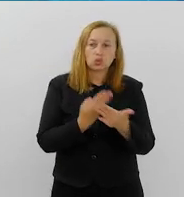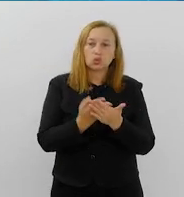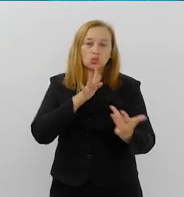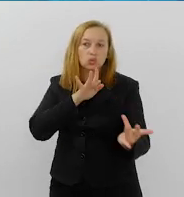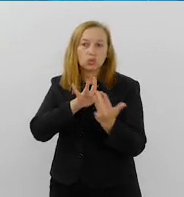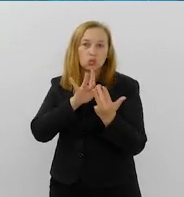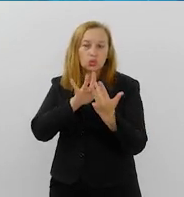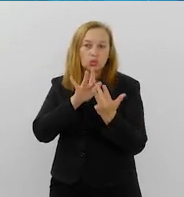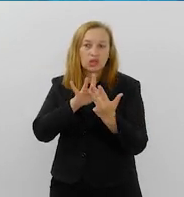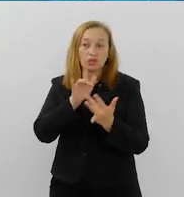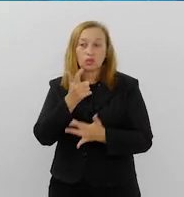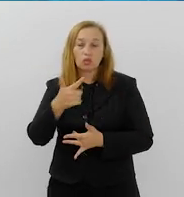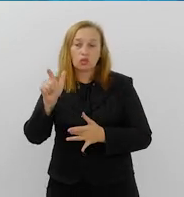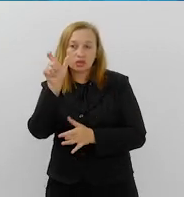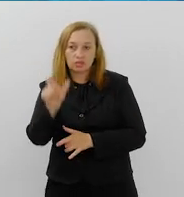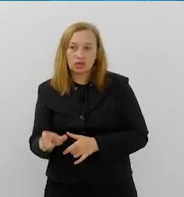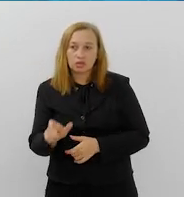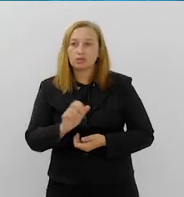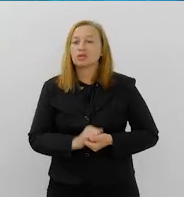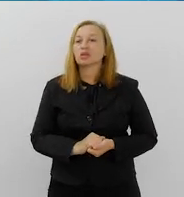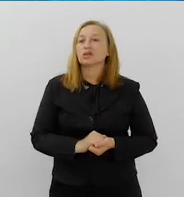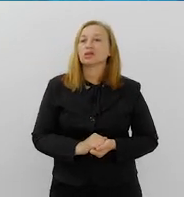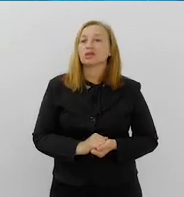estudos, afetos, né?